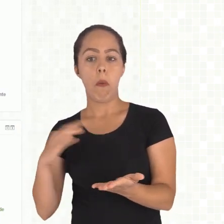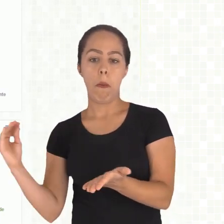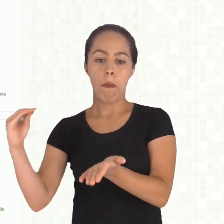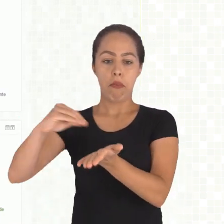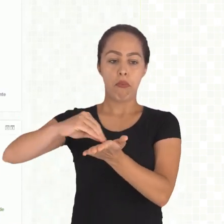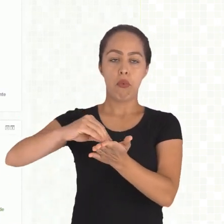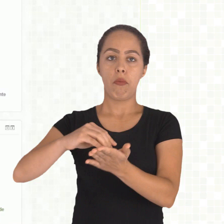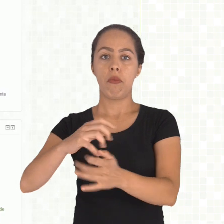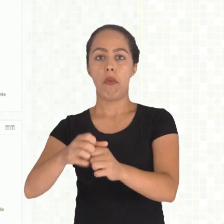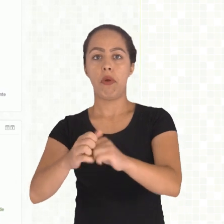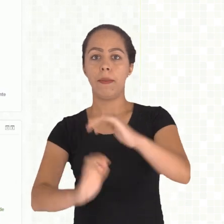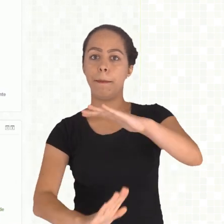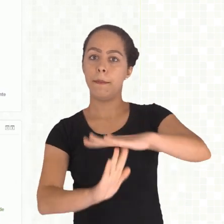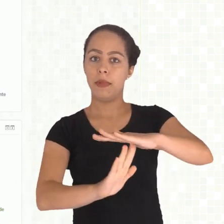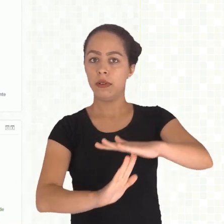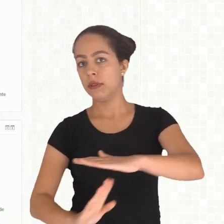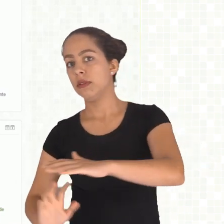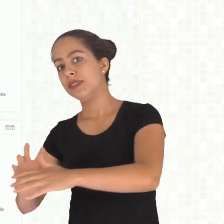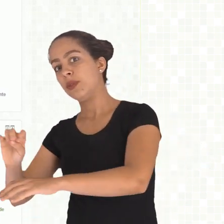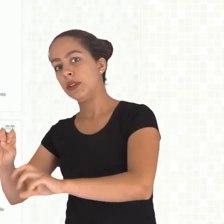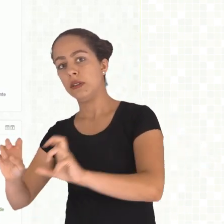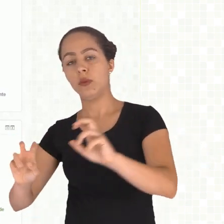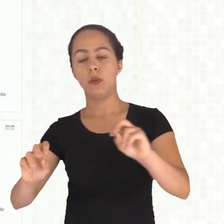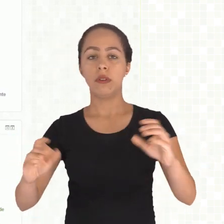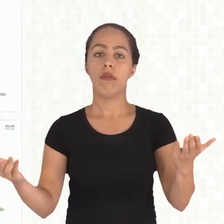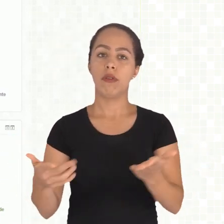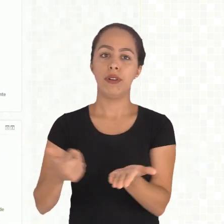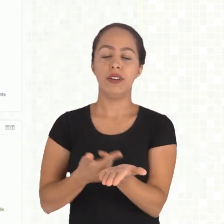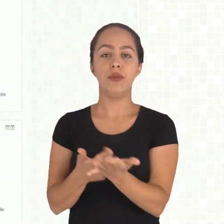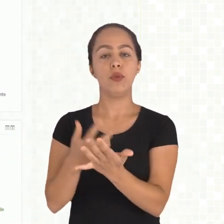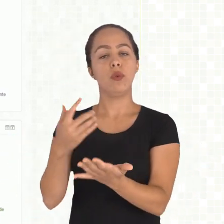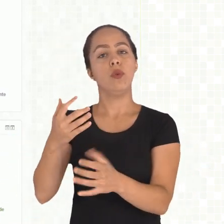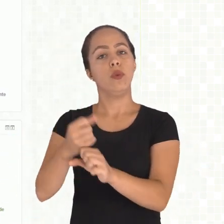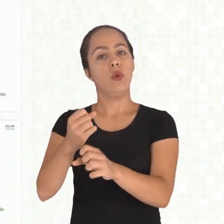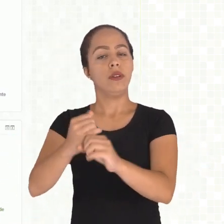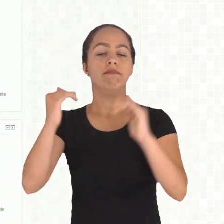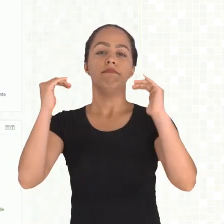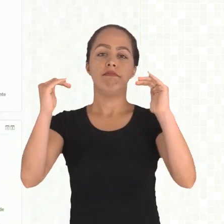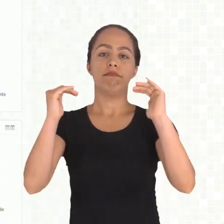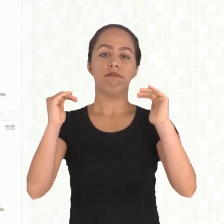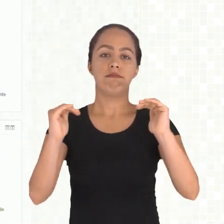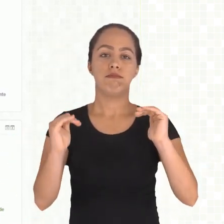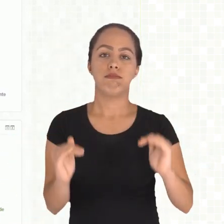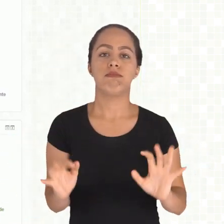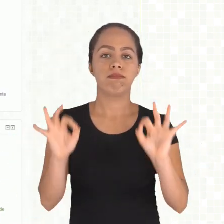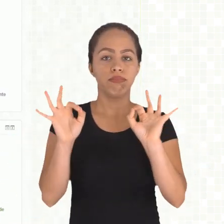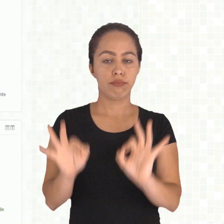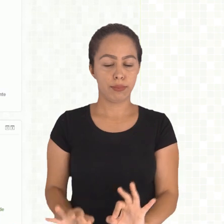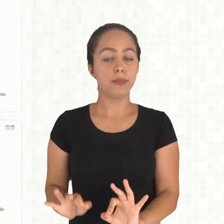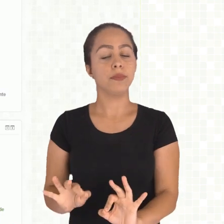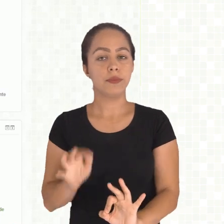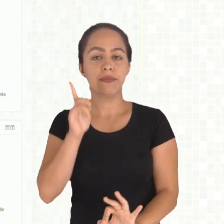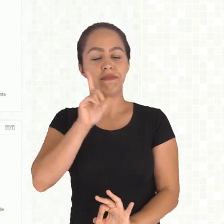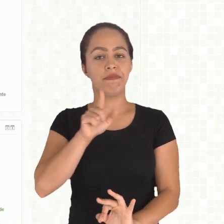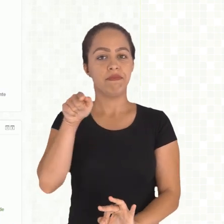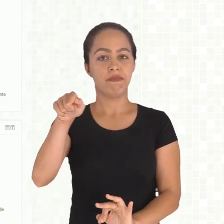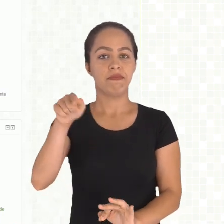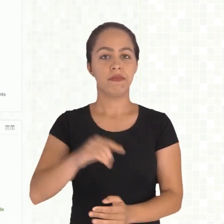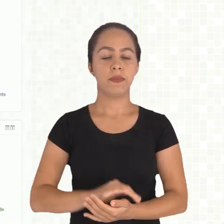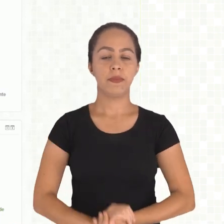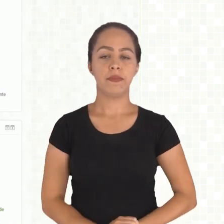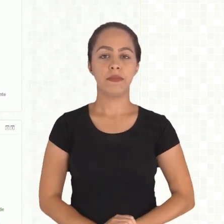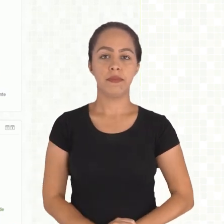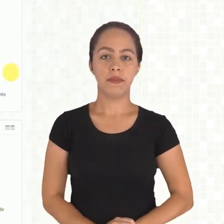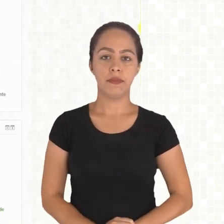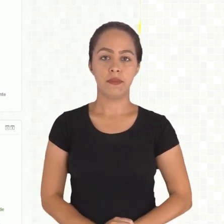maior nota e o total da categoria é 50, agora o livro de notas, essa categoria, o total dessa categoria junto com as outras atividades,